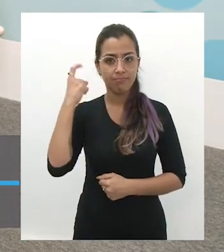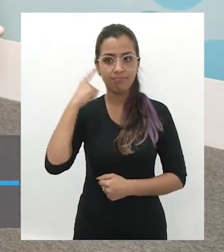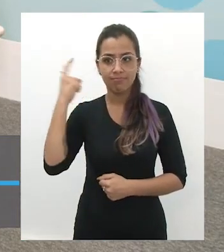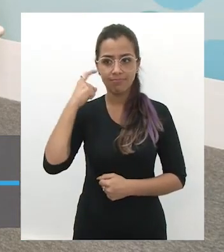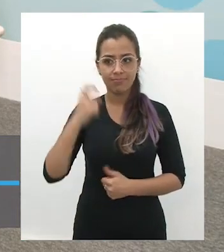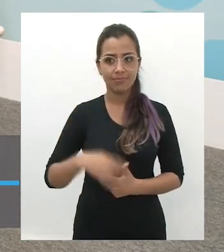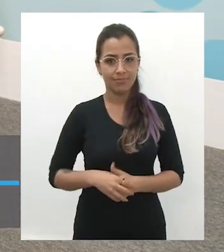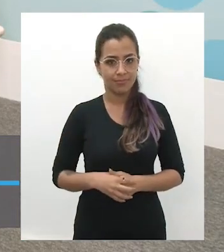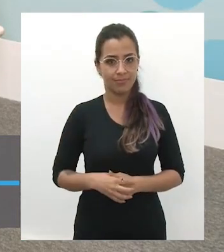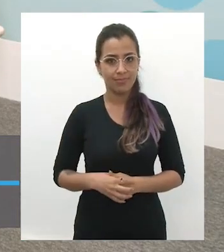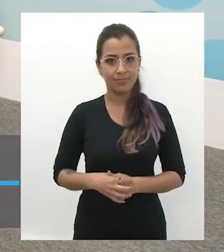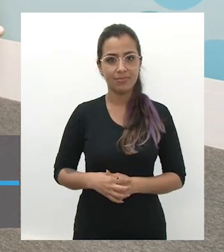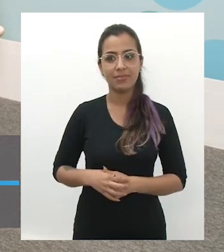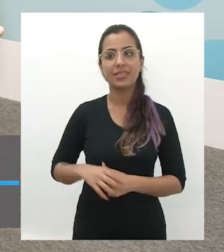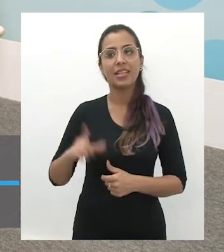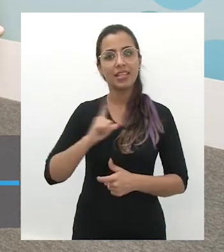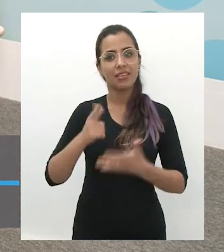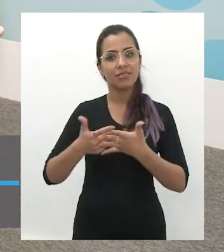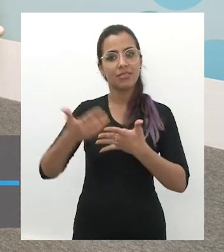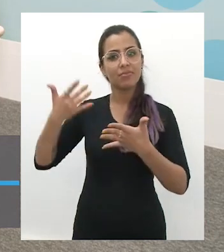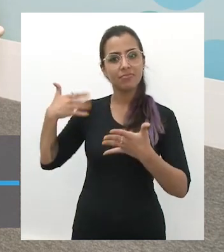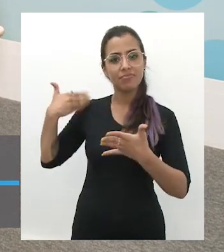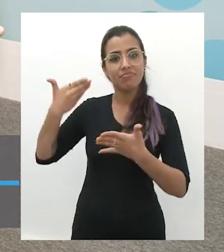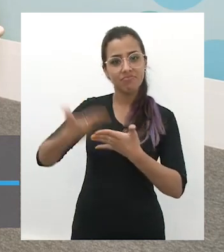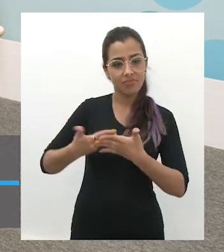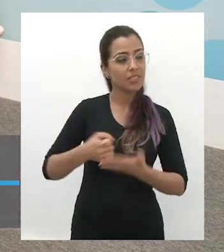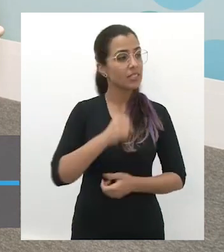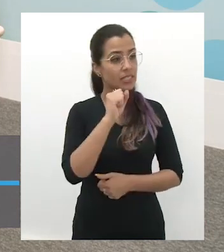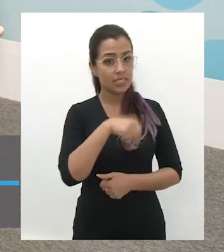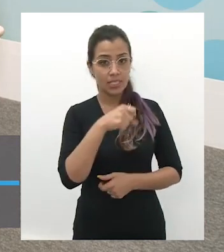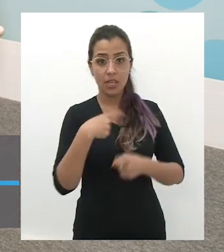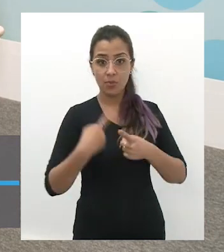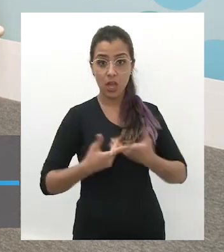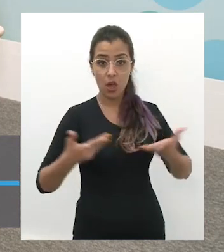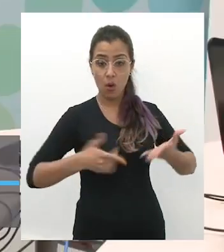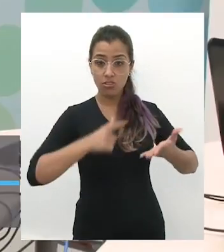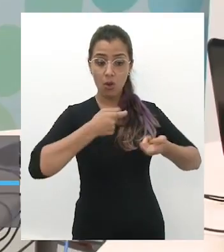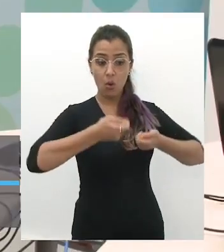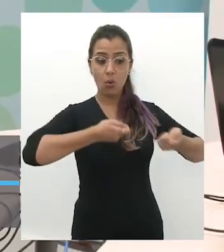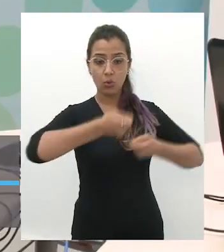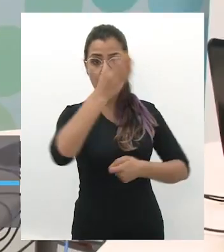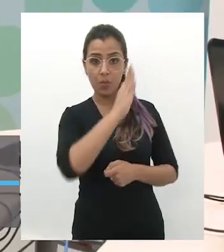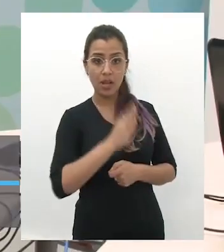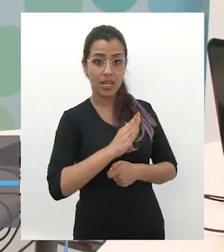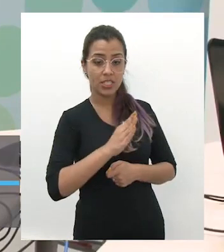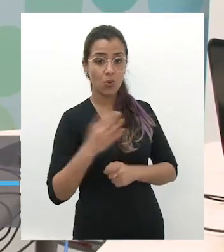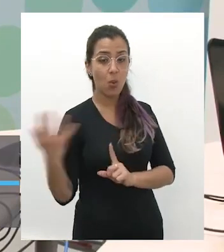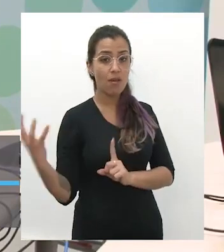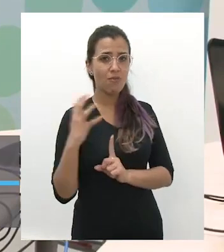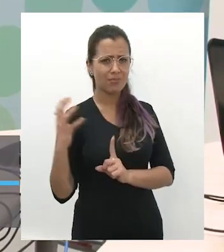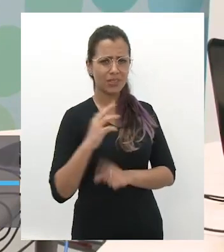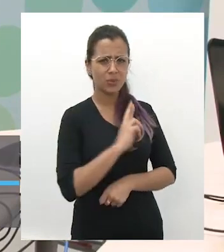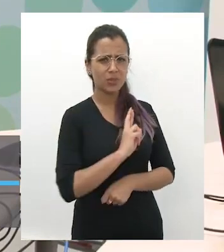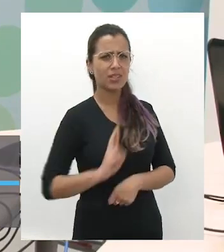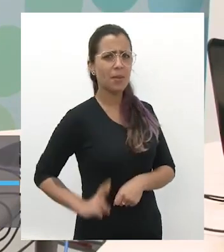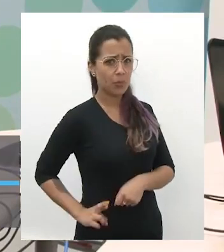Exatamente. Os regimes na maioria dos países, incluindo o nosso, é o regime republicano, né, professora Janaína? E o Senado aí, reforçando